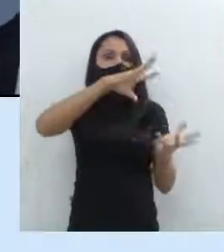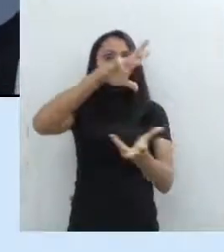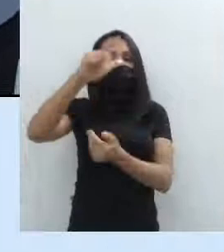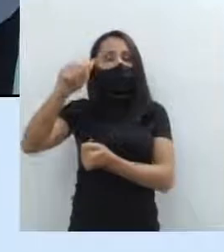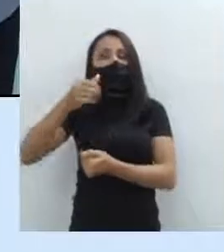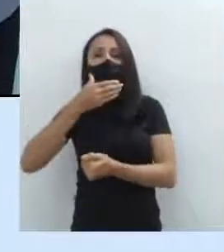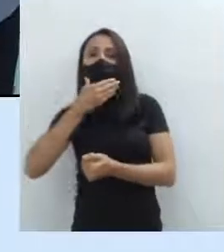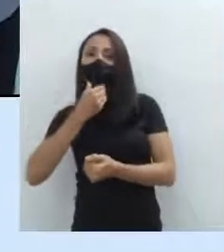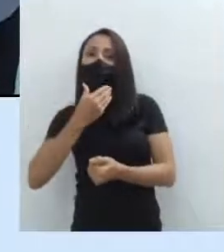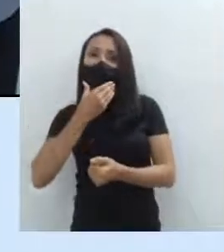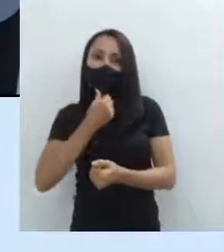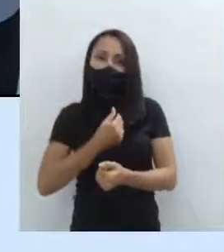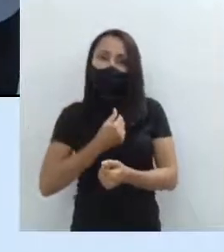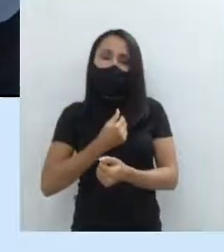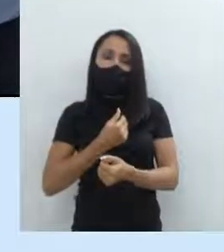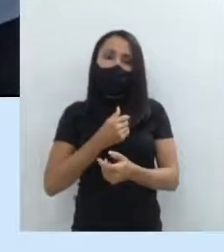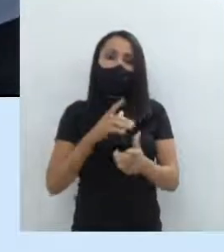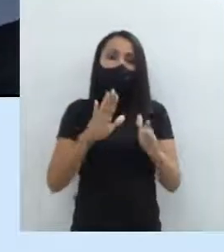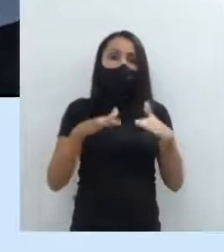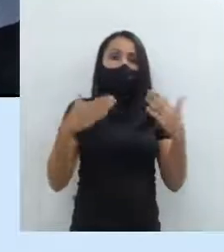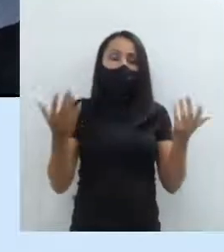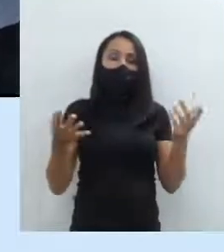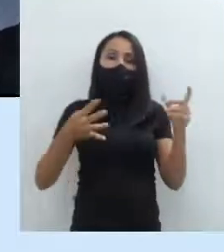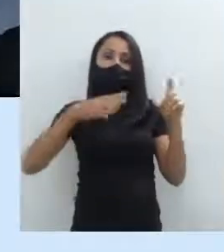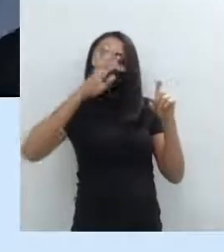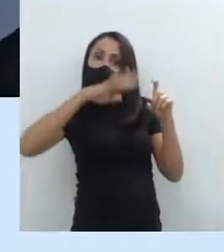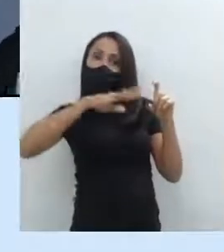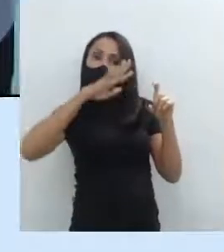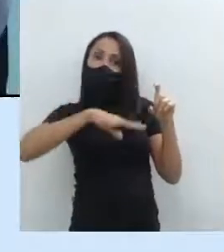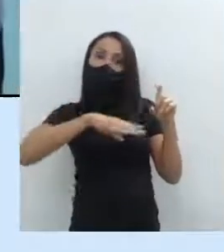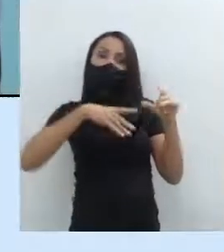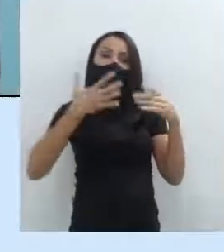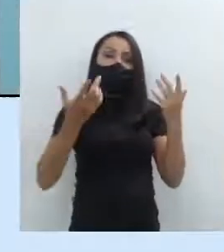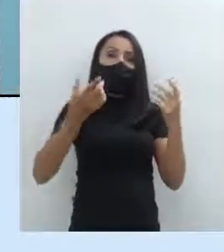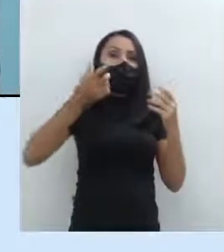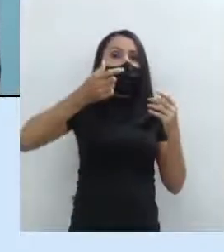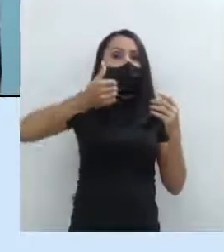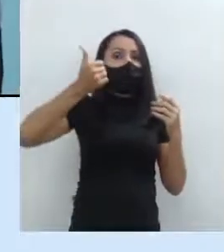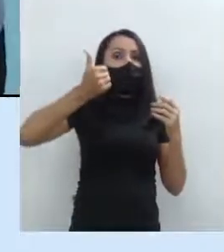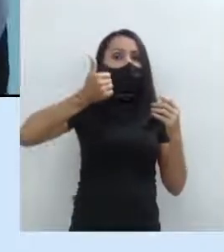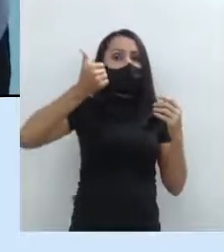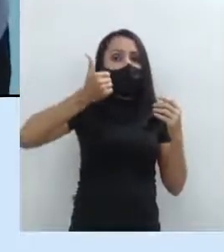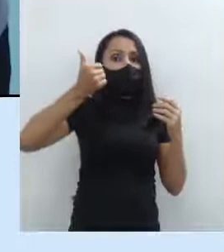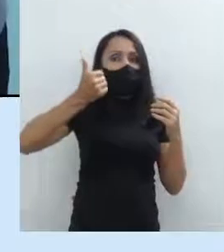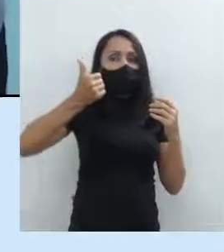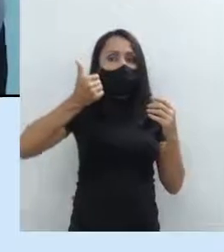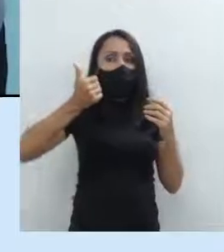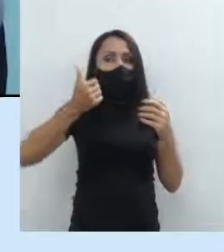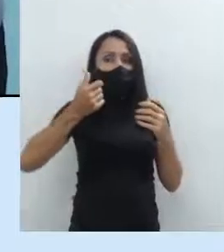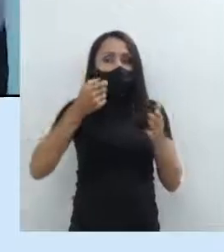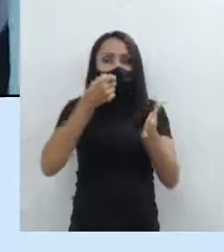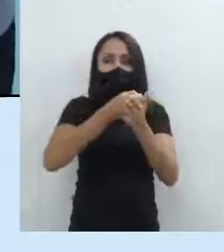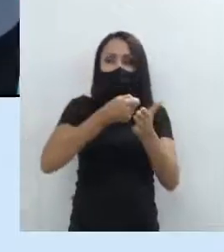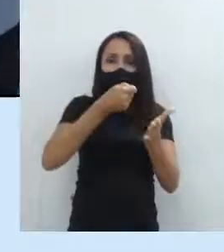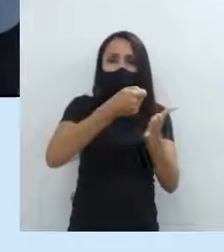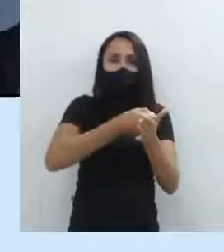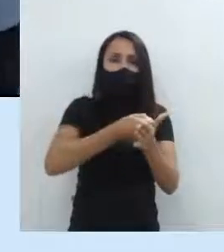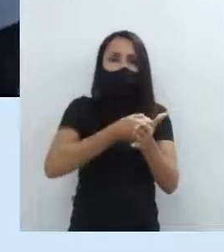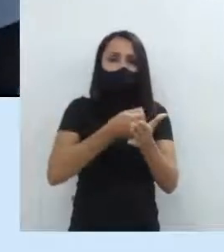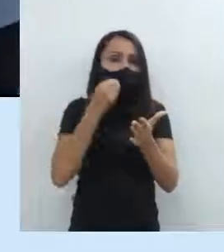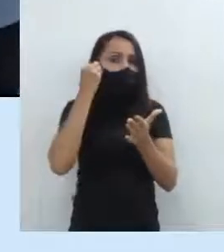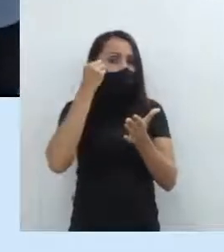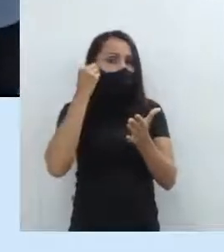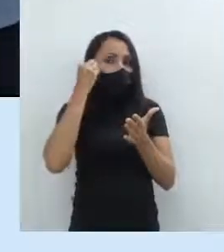homem. Então, o mito seria a primeira experiência, ou a primeira tentativa de explicar